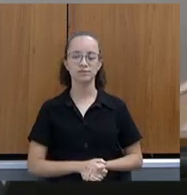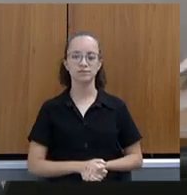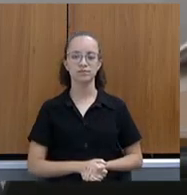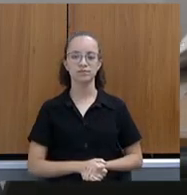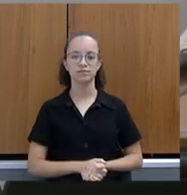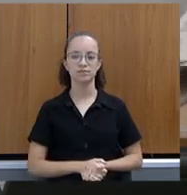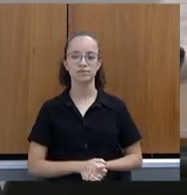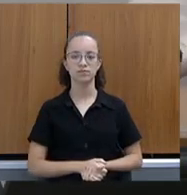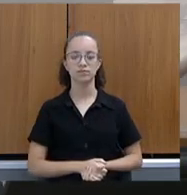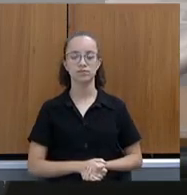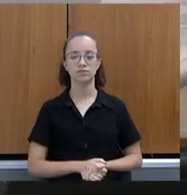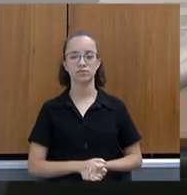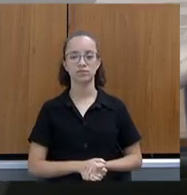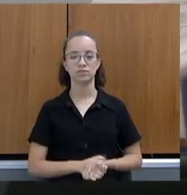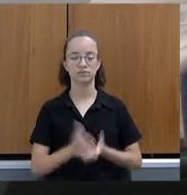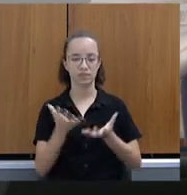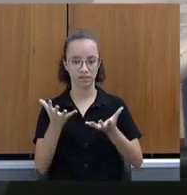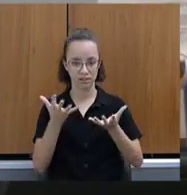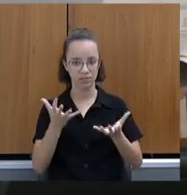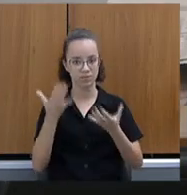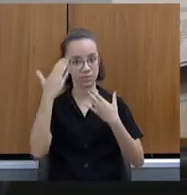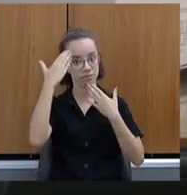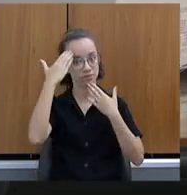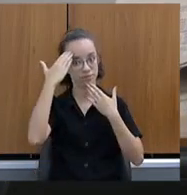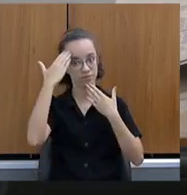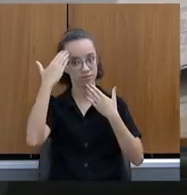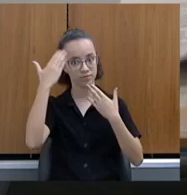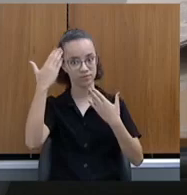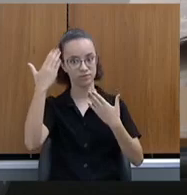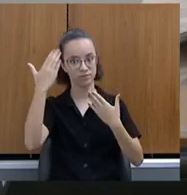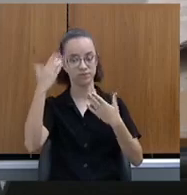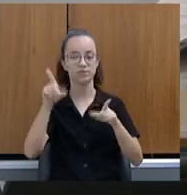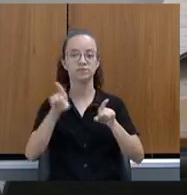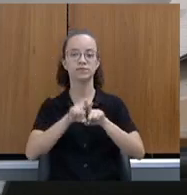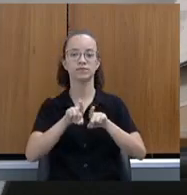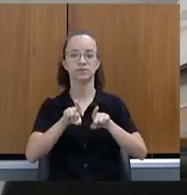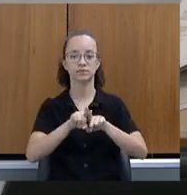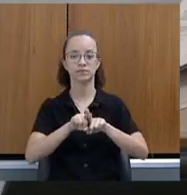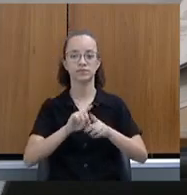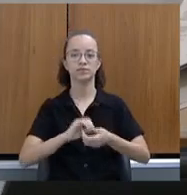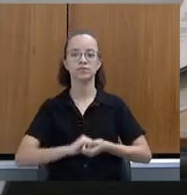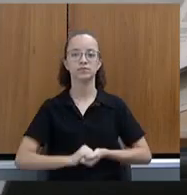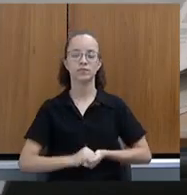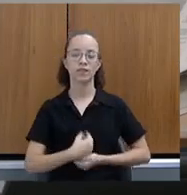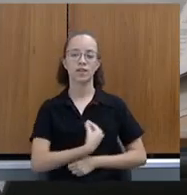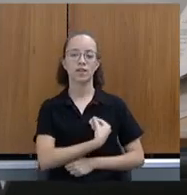queremos registrar e agradecer também a presença